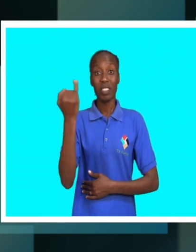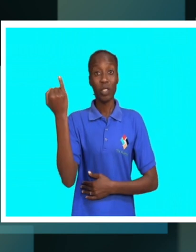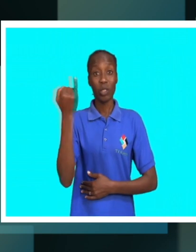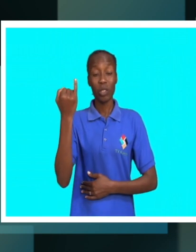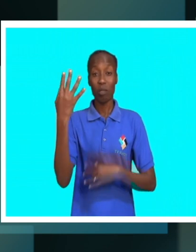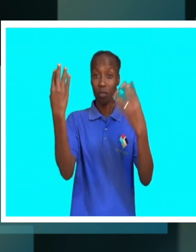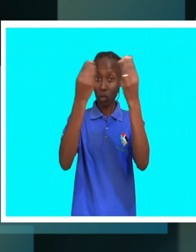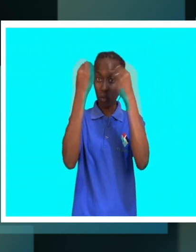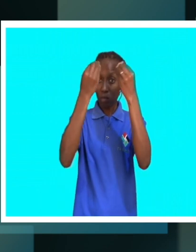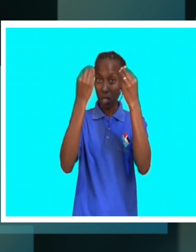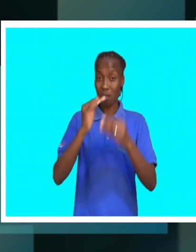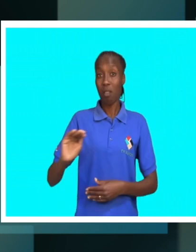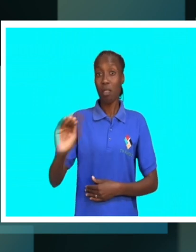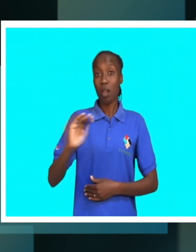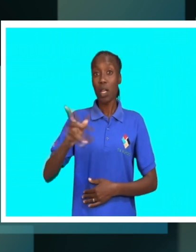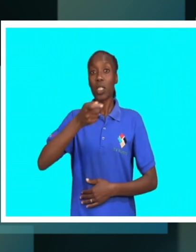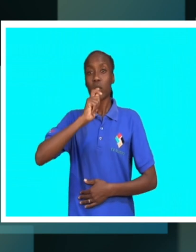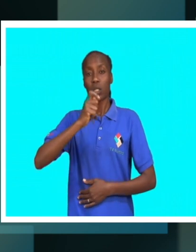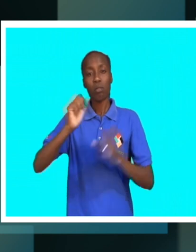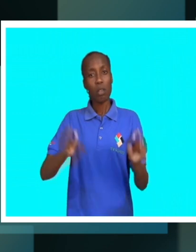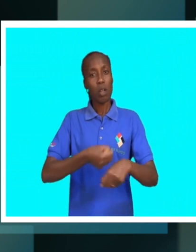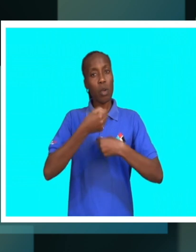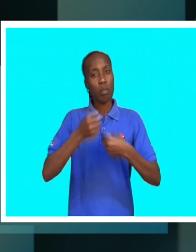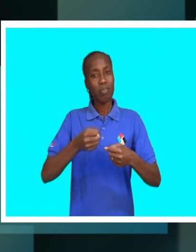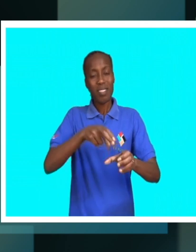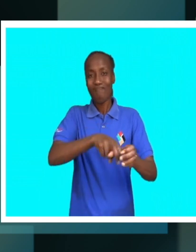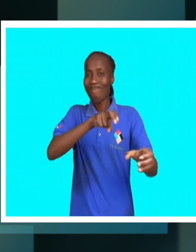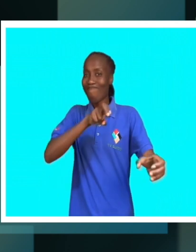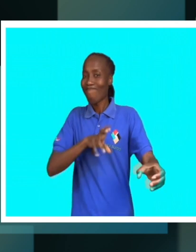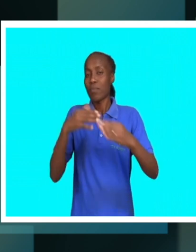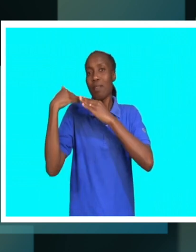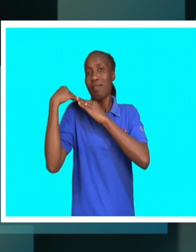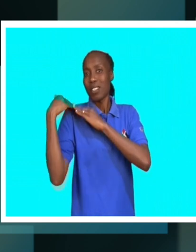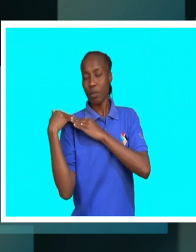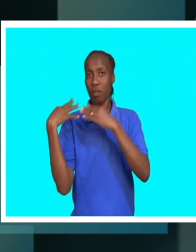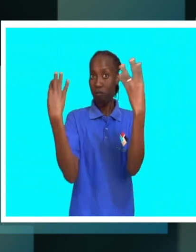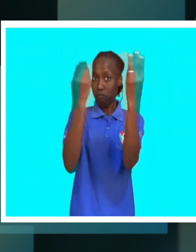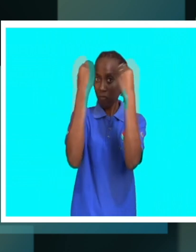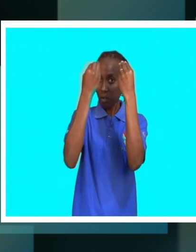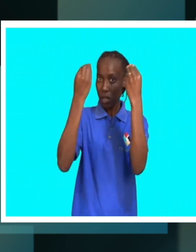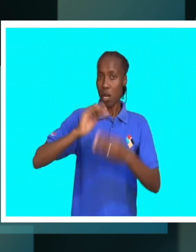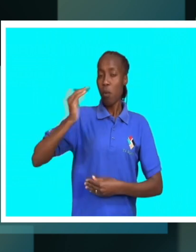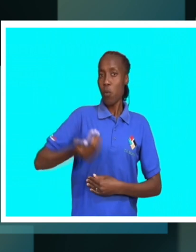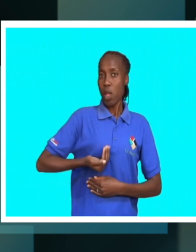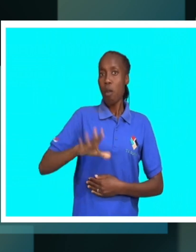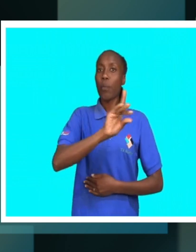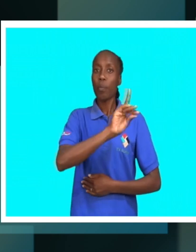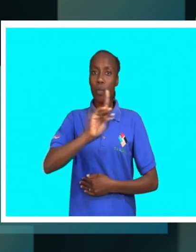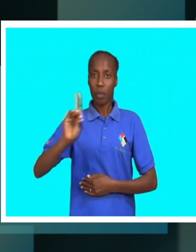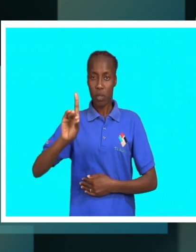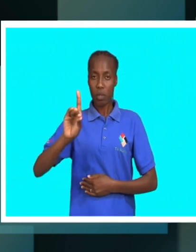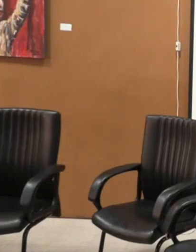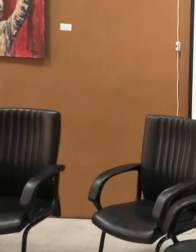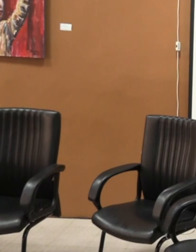As instituições de formação na área de jornalismo não devem se omiscuir da responsabilidade de formar a mulher com